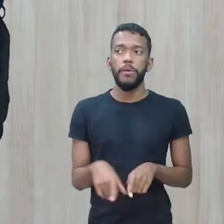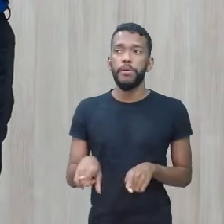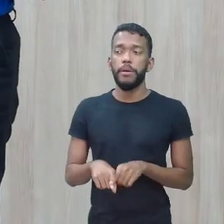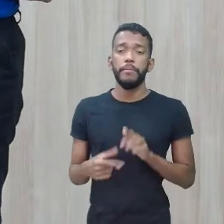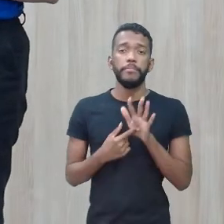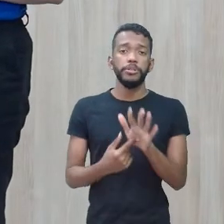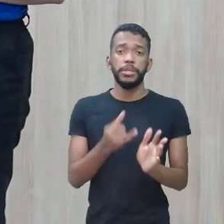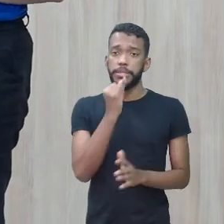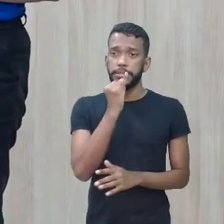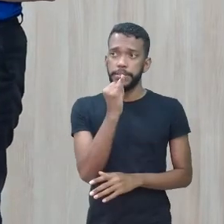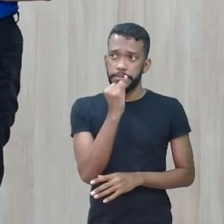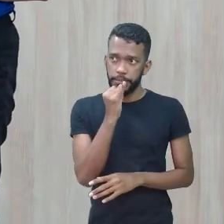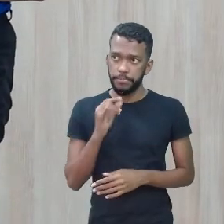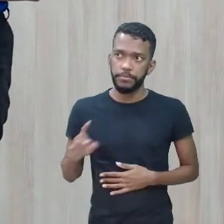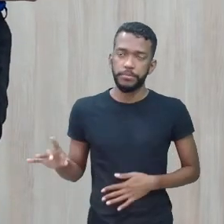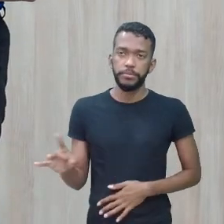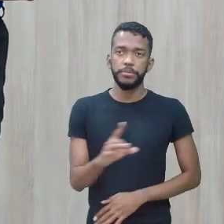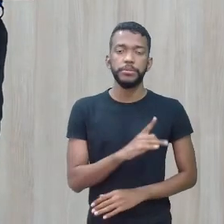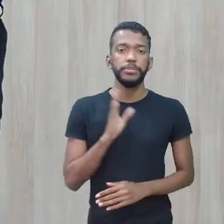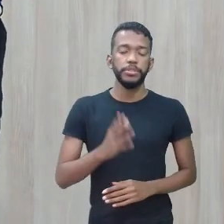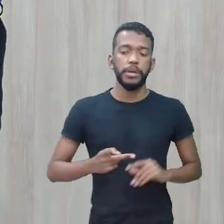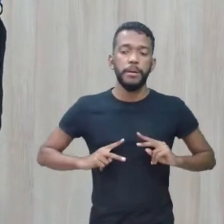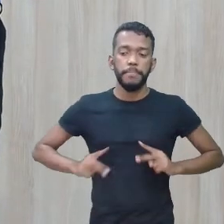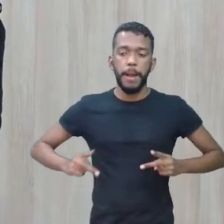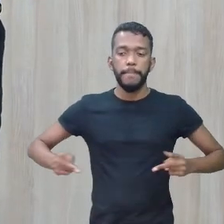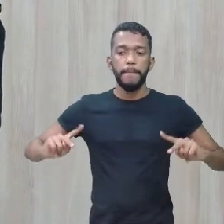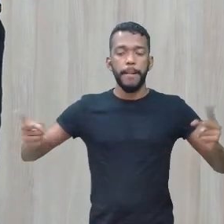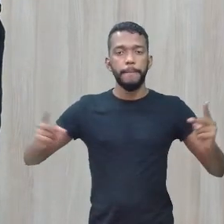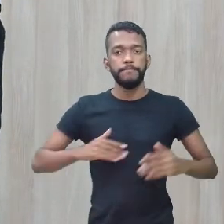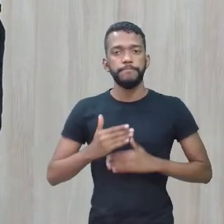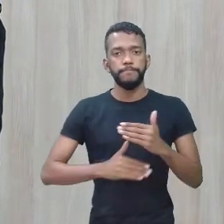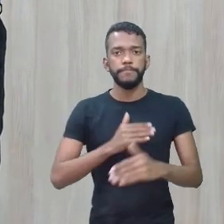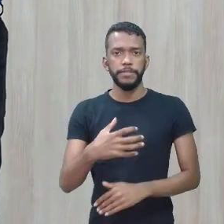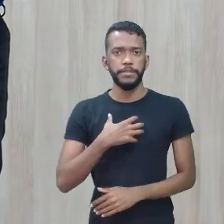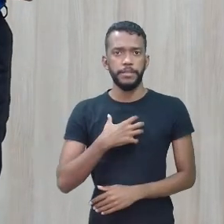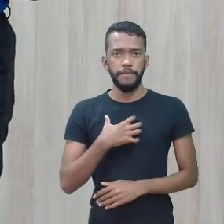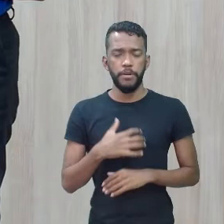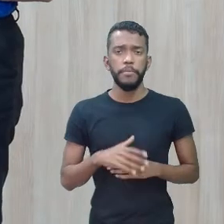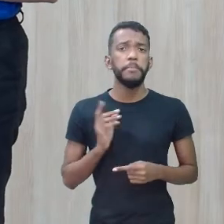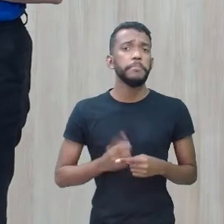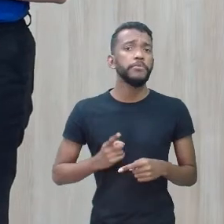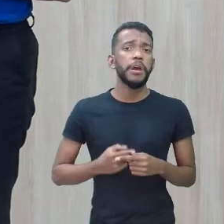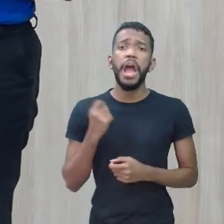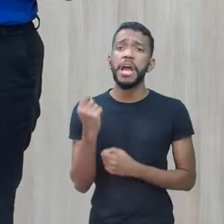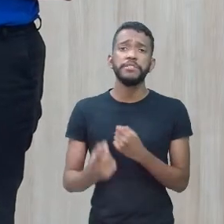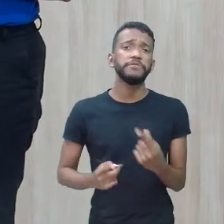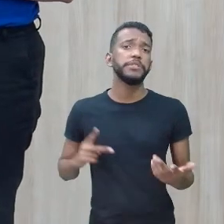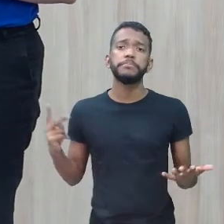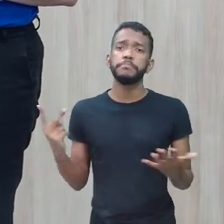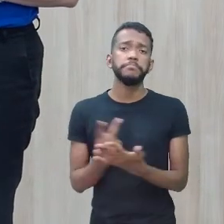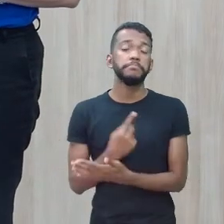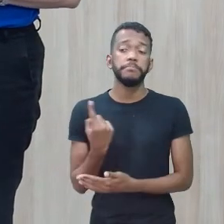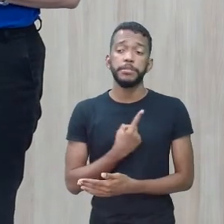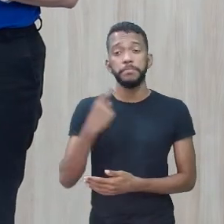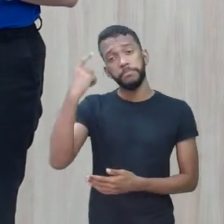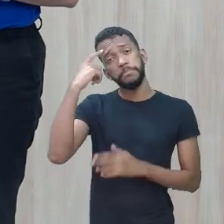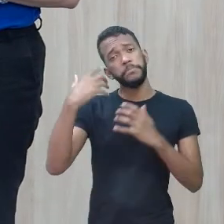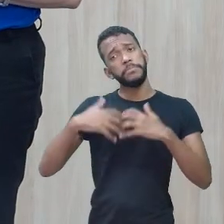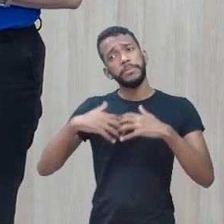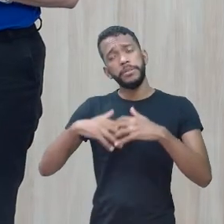exemplo de seres que se reproduzem dessa forma. Porque às vezes pensamos que precisa, para se